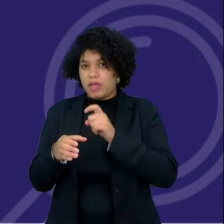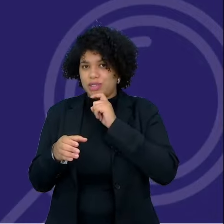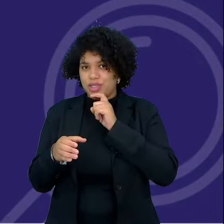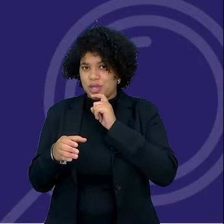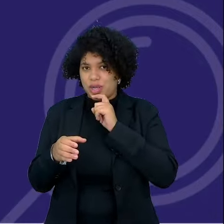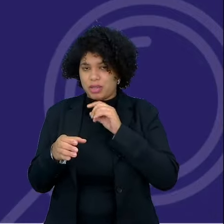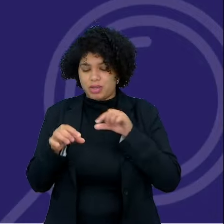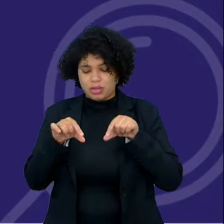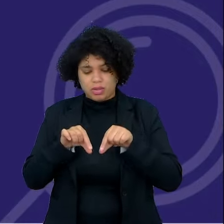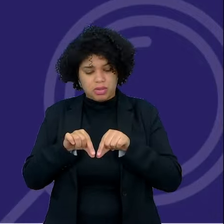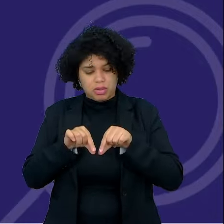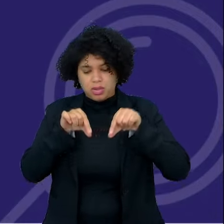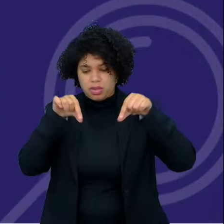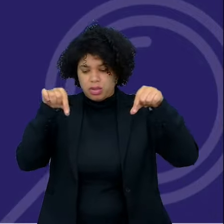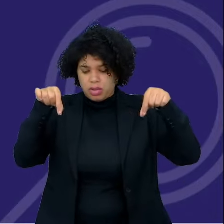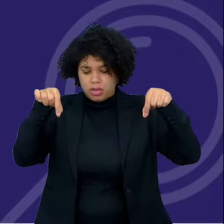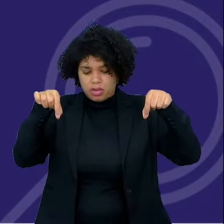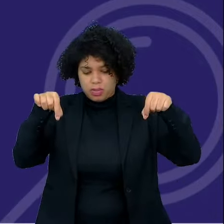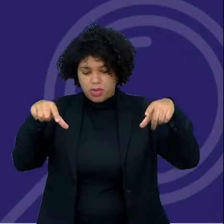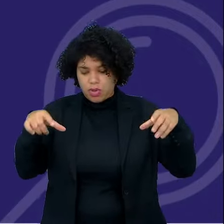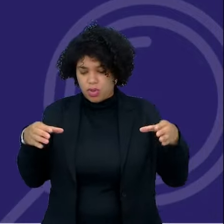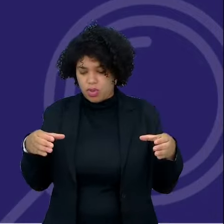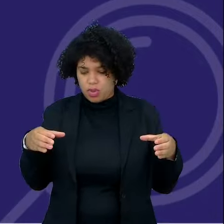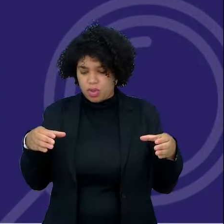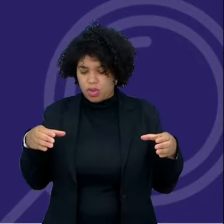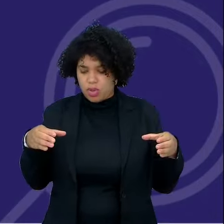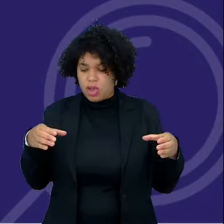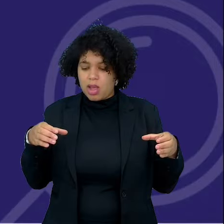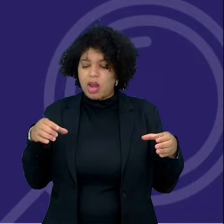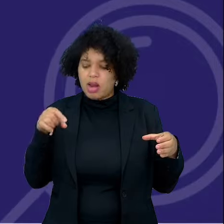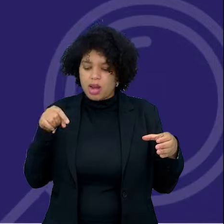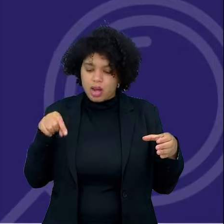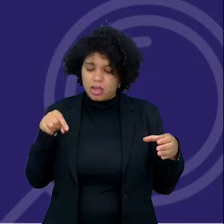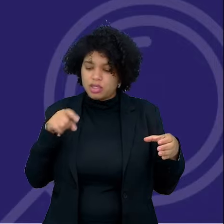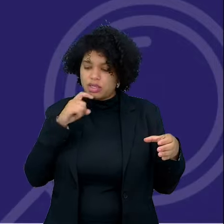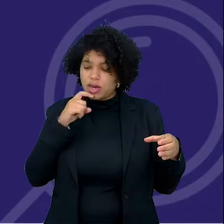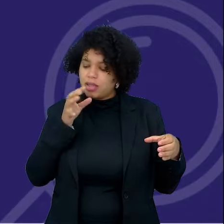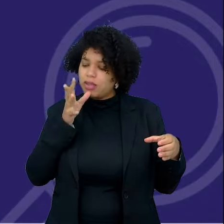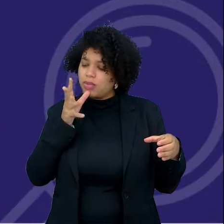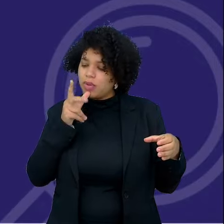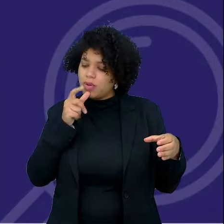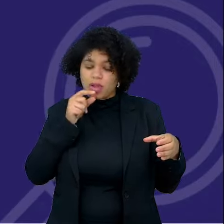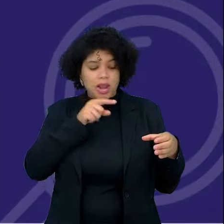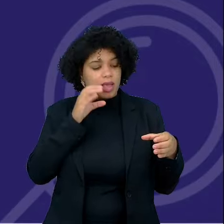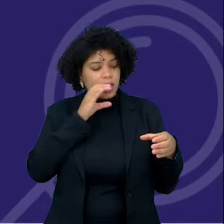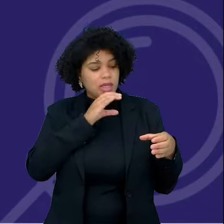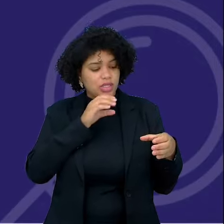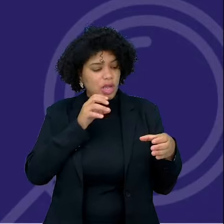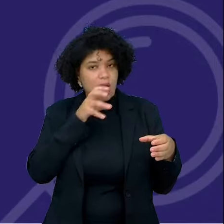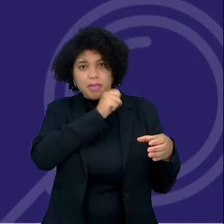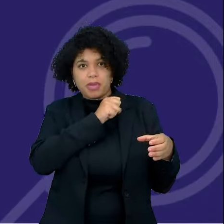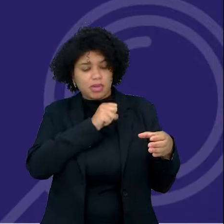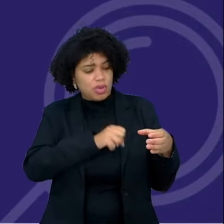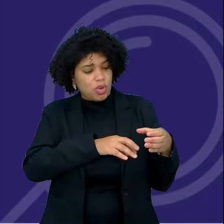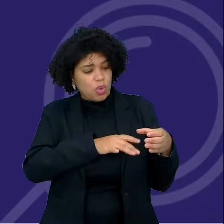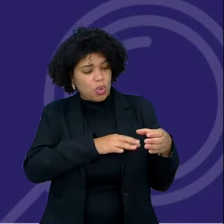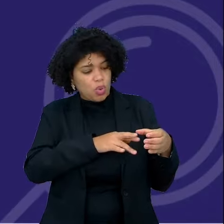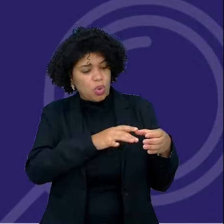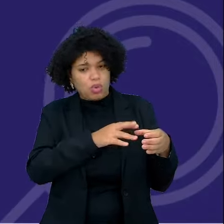E ele percebe que na água quente ferve muito mais rápido. E aí o experimento testa também superfície de contato, porque testa